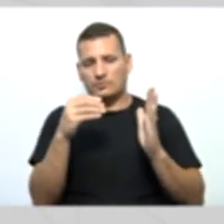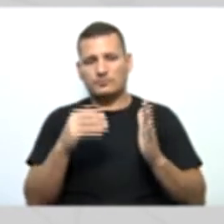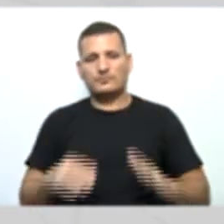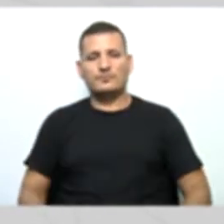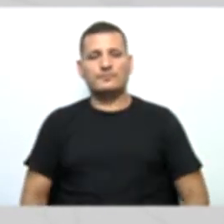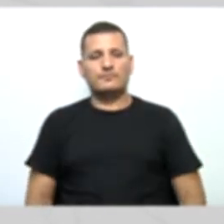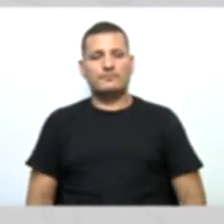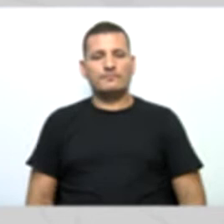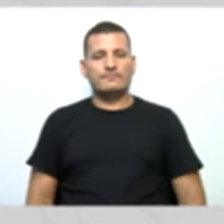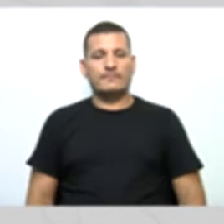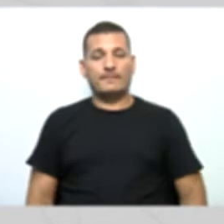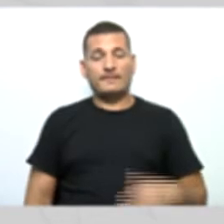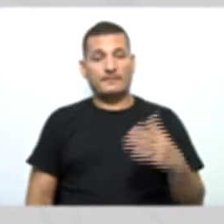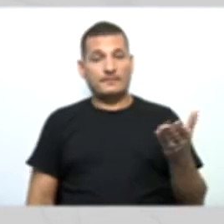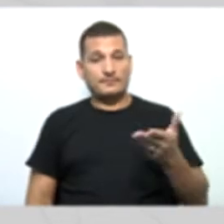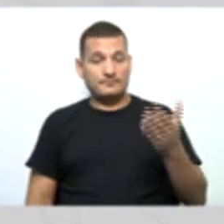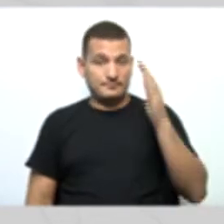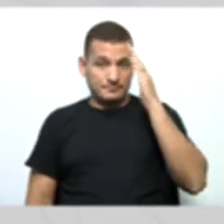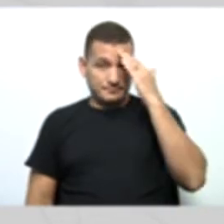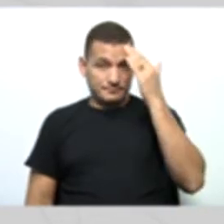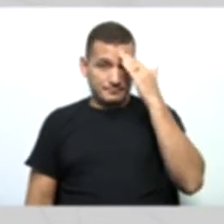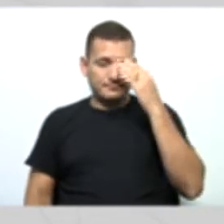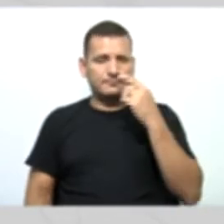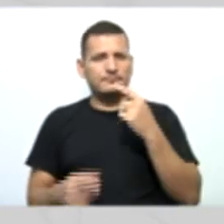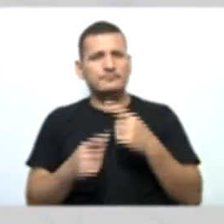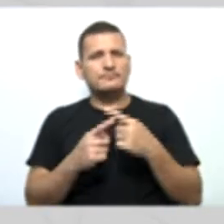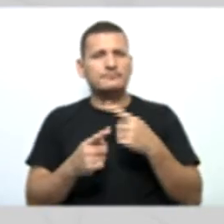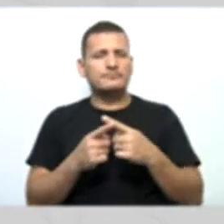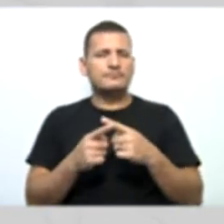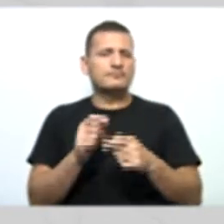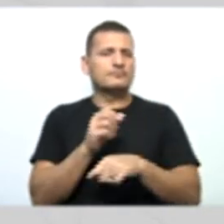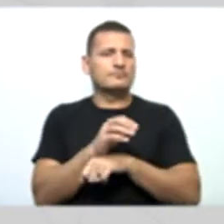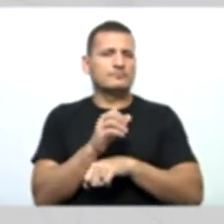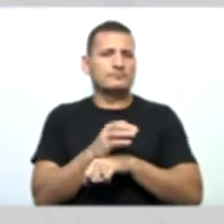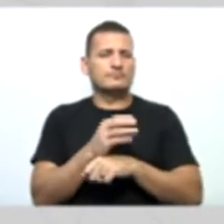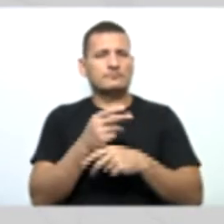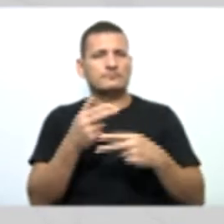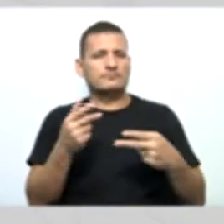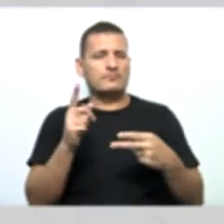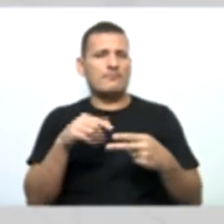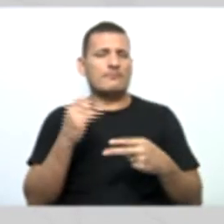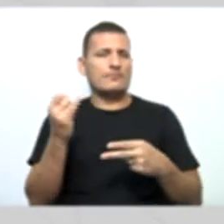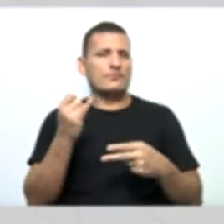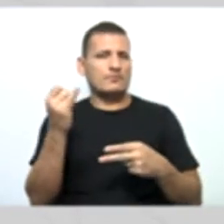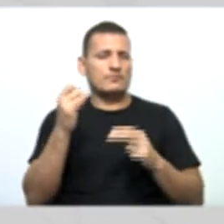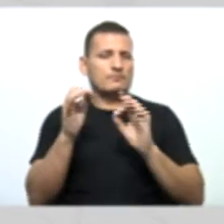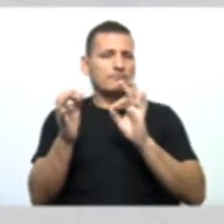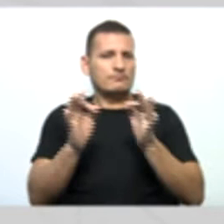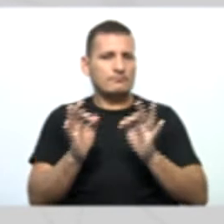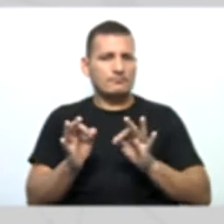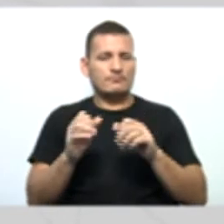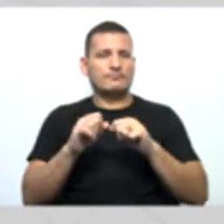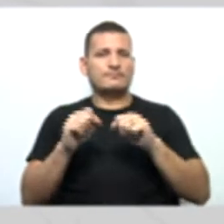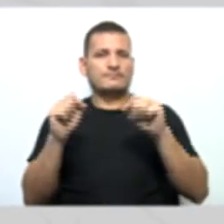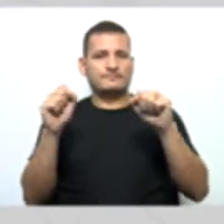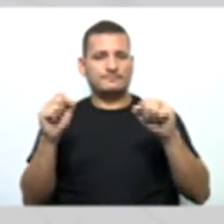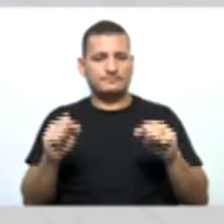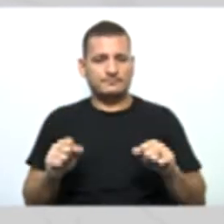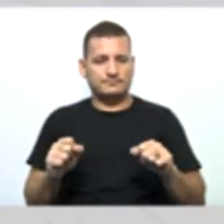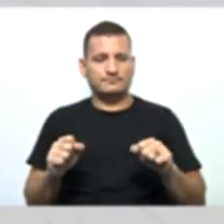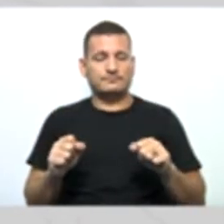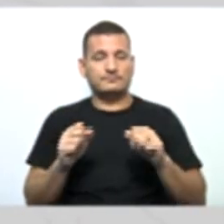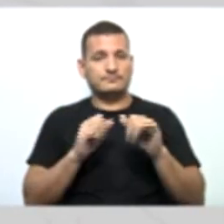Vamos, a partir desse momento, entender os motivos pelos quais os orientados a objetos é importante para a modelagem de sistemas, né,